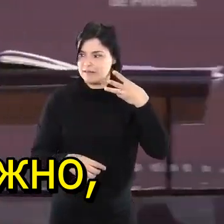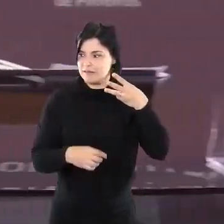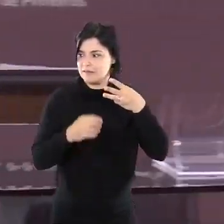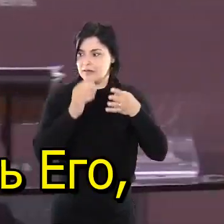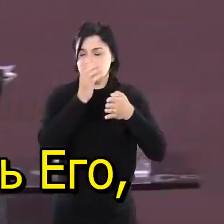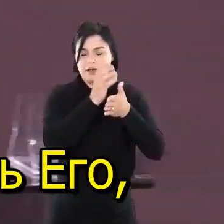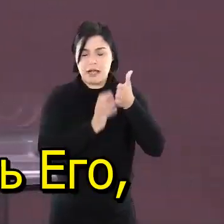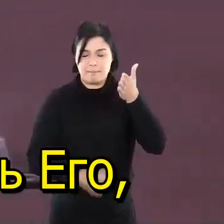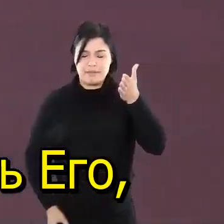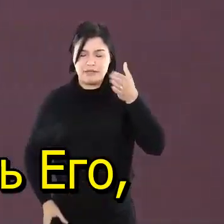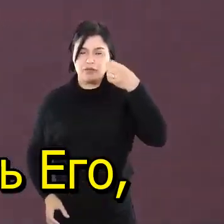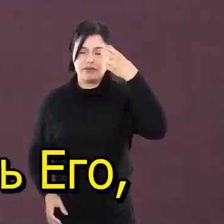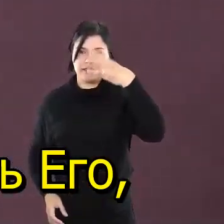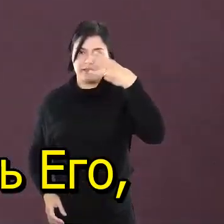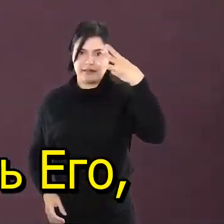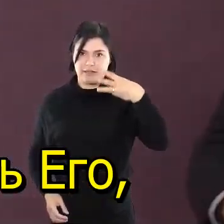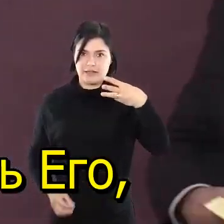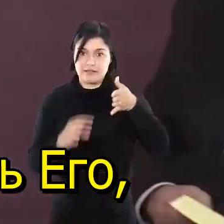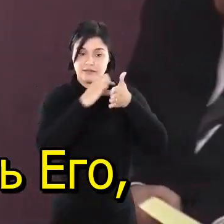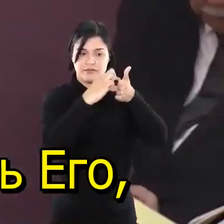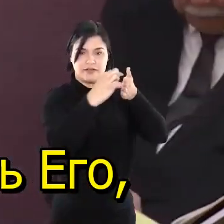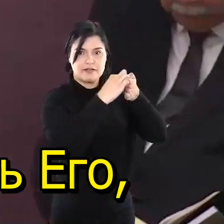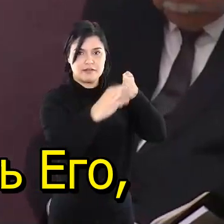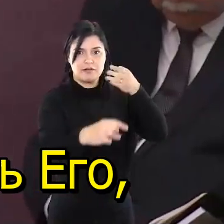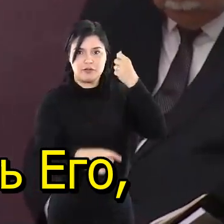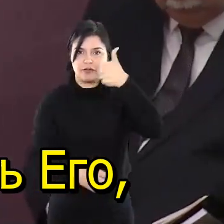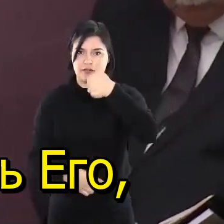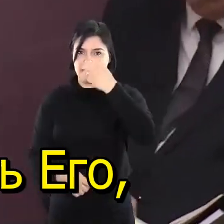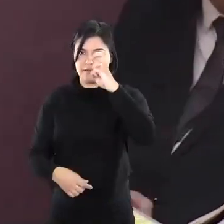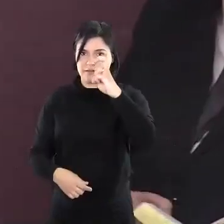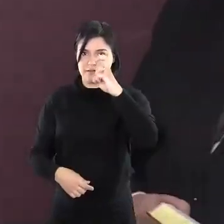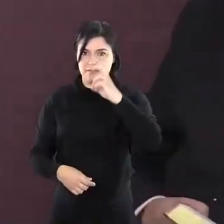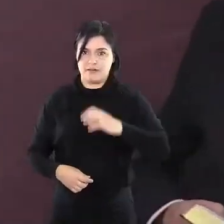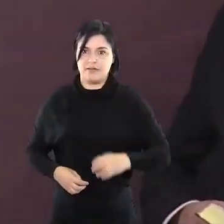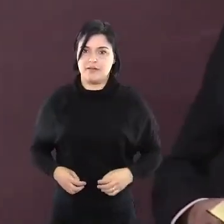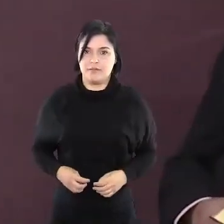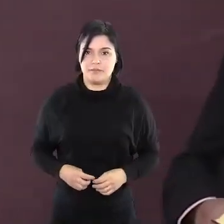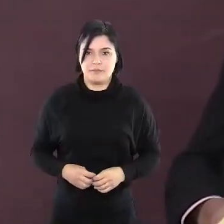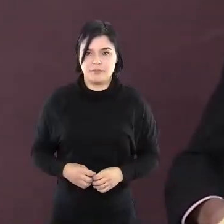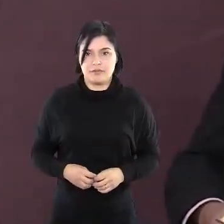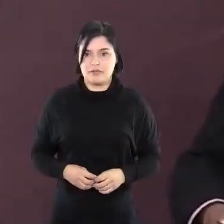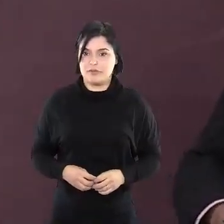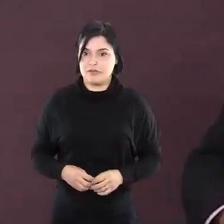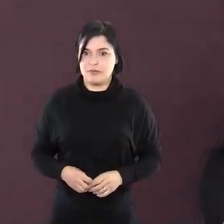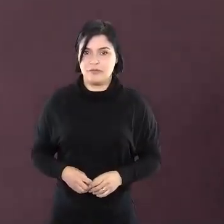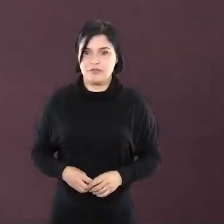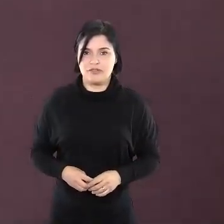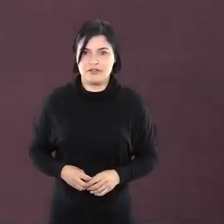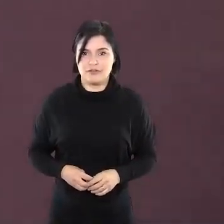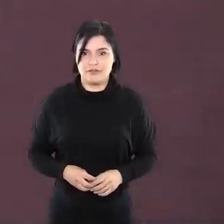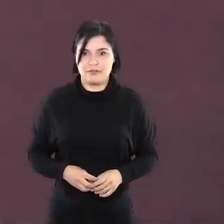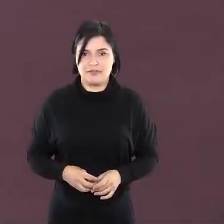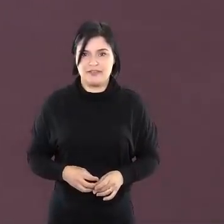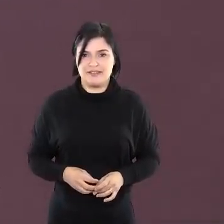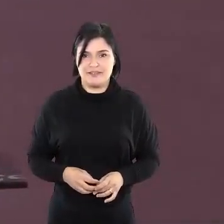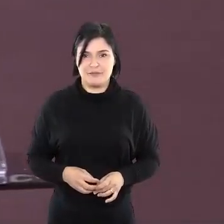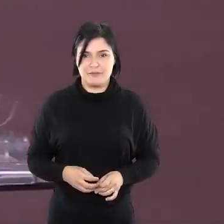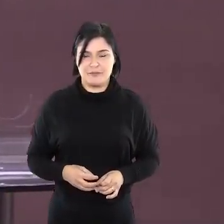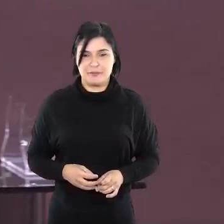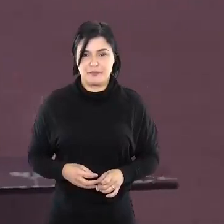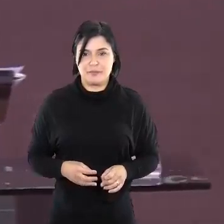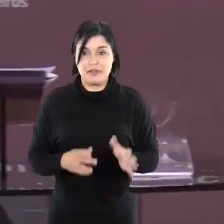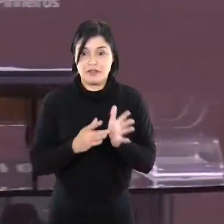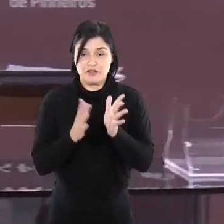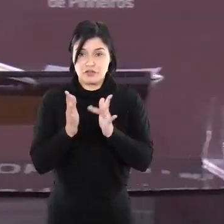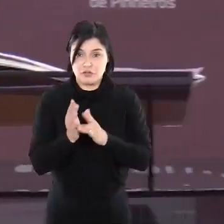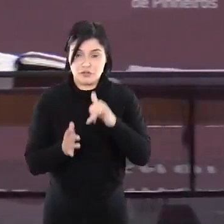importante, porque a presença de Deus é a pessoa dele, é o Emmanuel, é o Deus conosco. E Jesus diz: